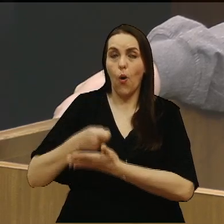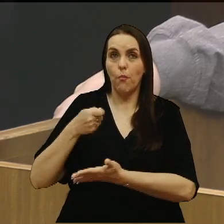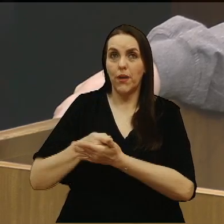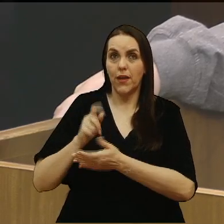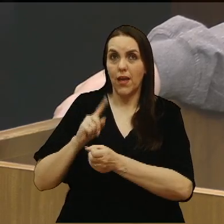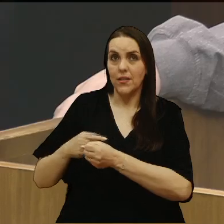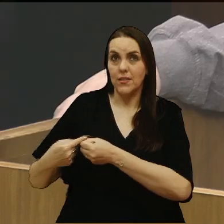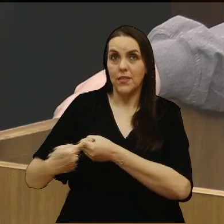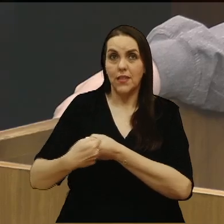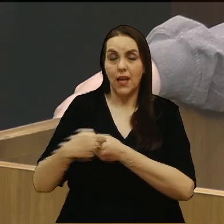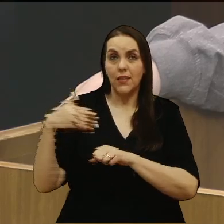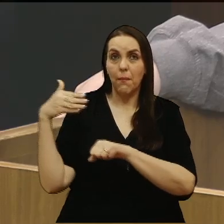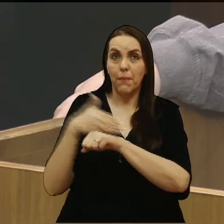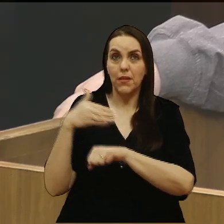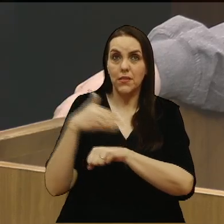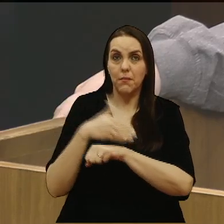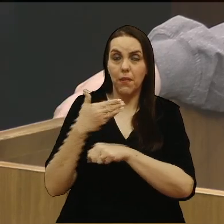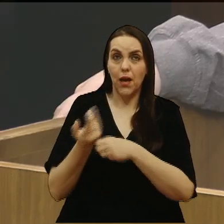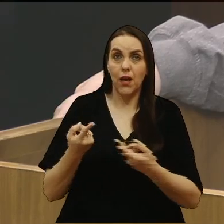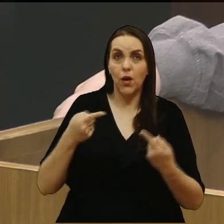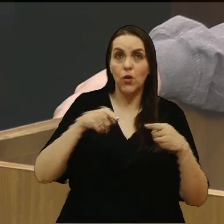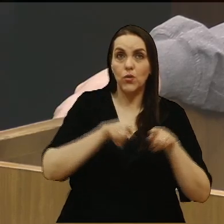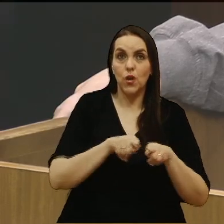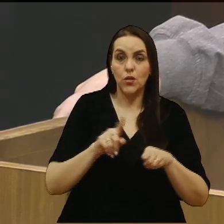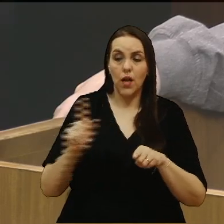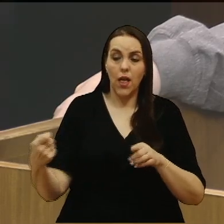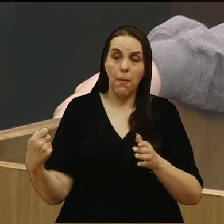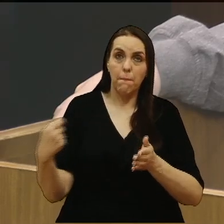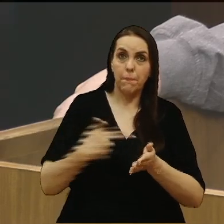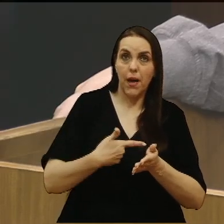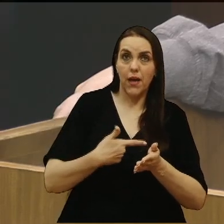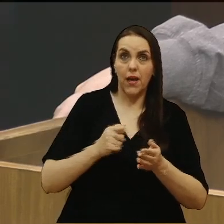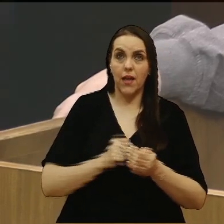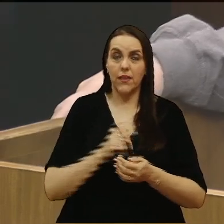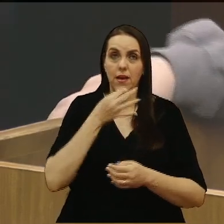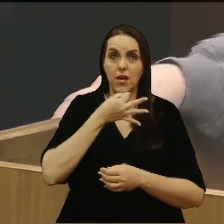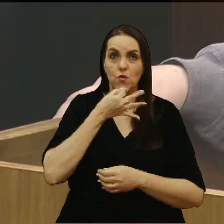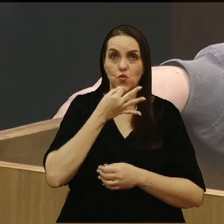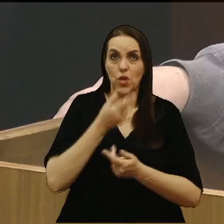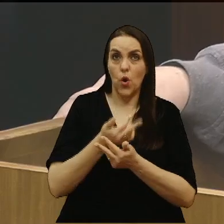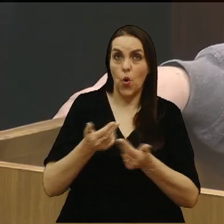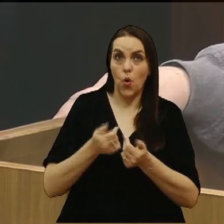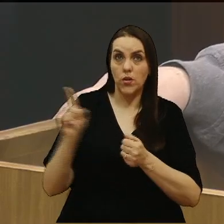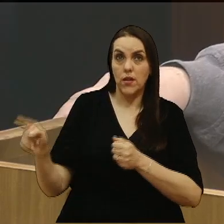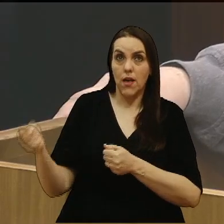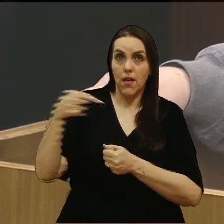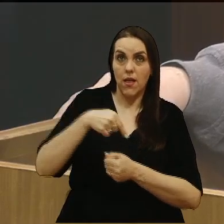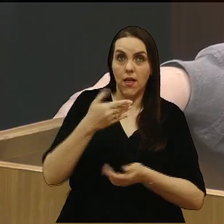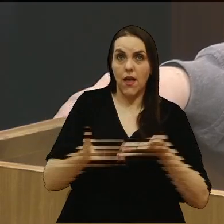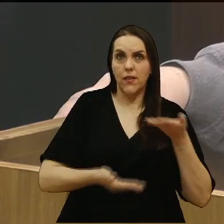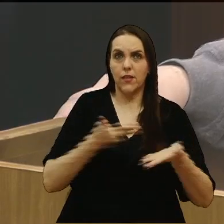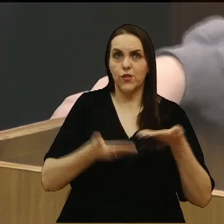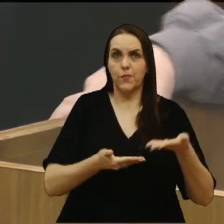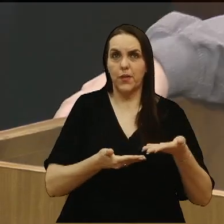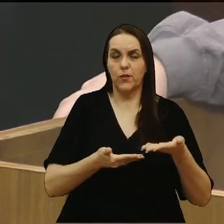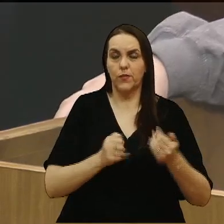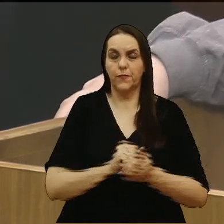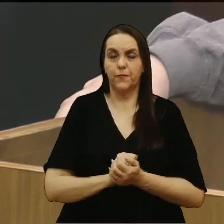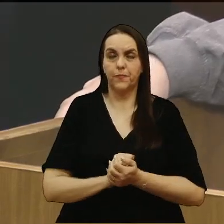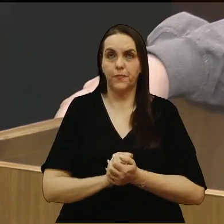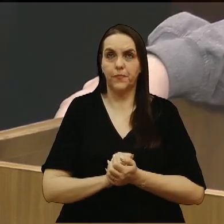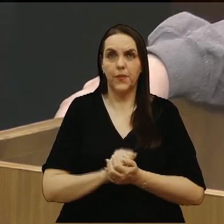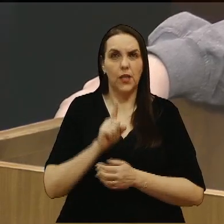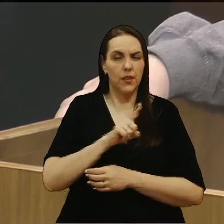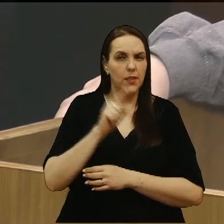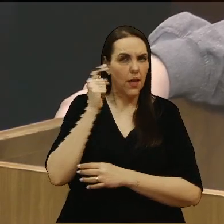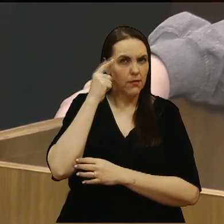municípios a participar de consórcio e eles contribuam com Caxias de acordo com aquilo que eles atendem. Para vocês terem uma ideia,